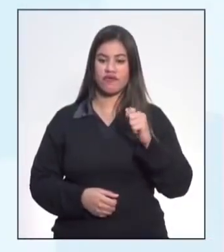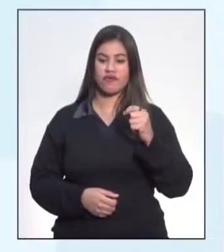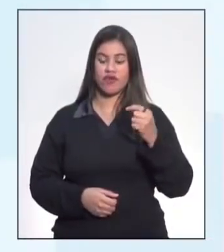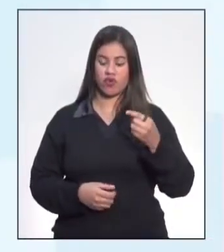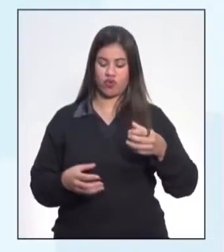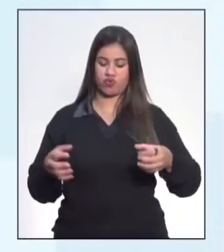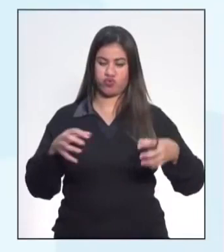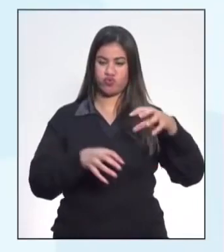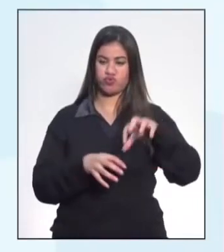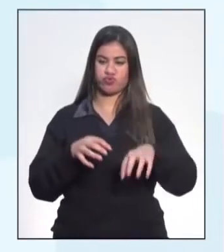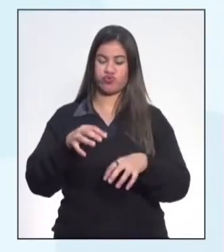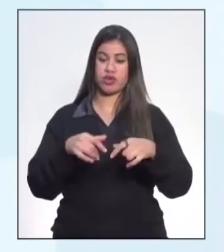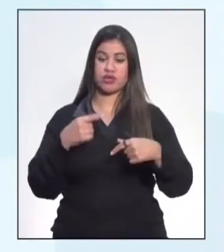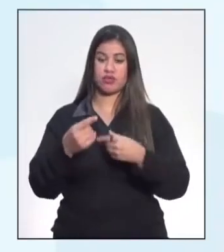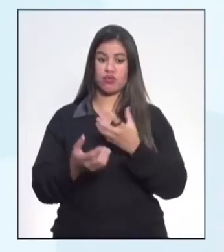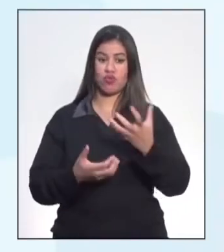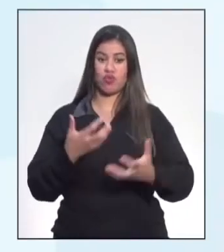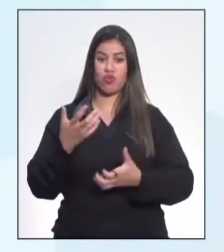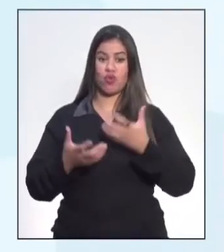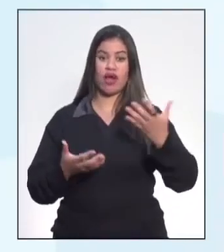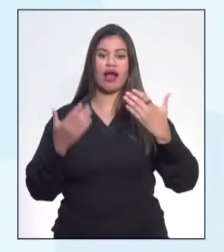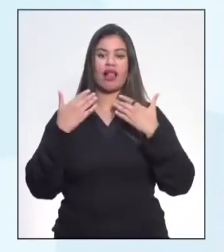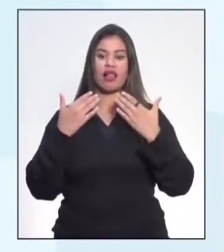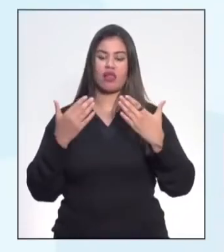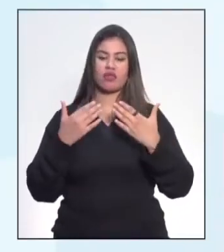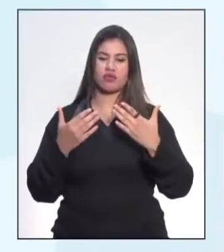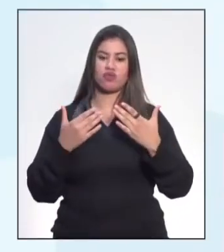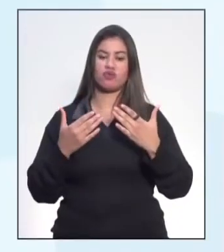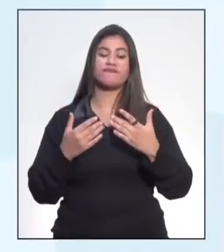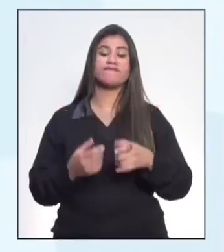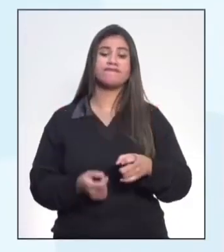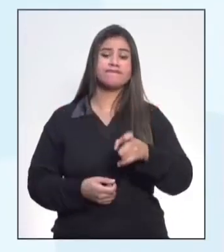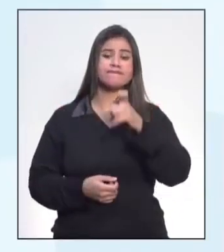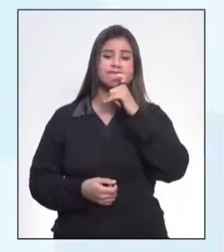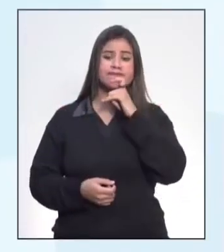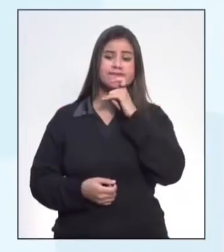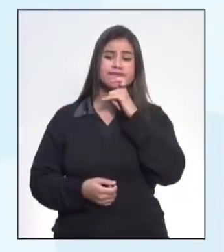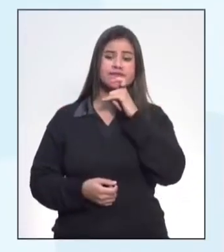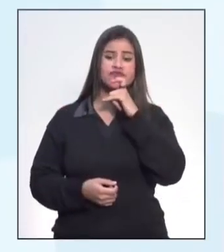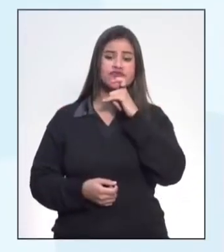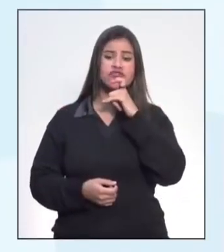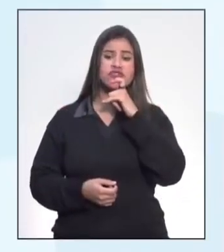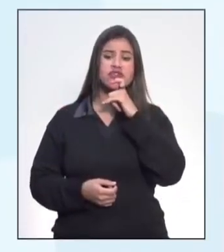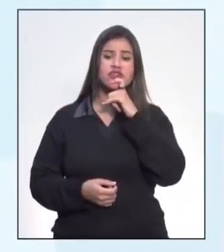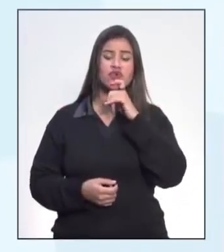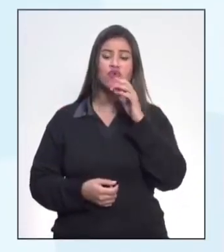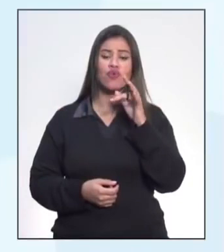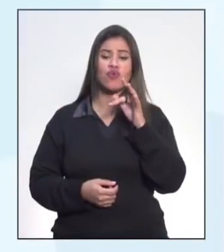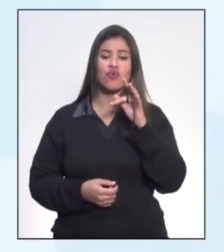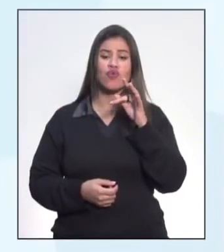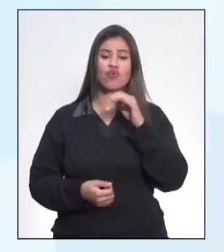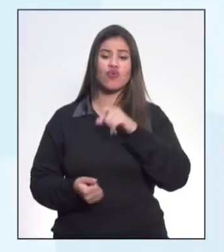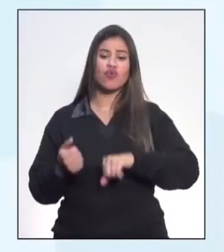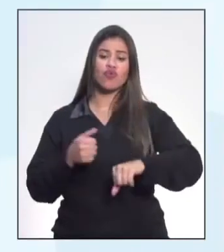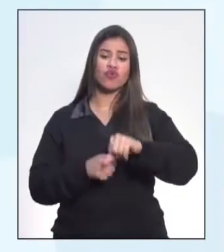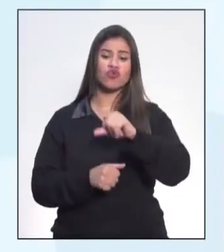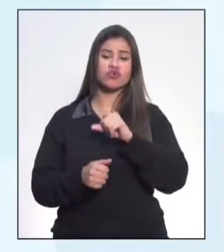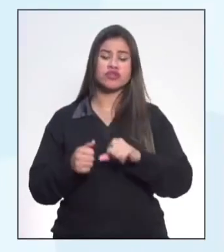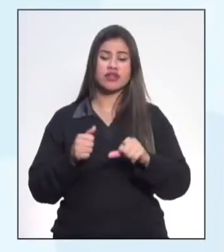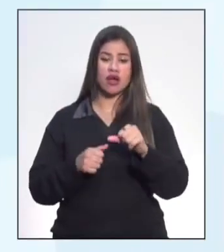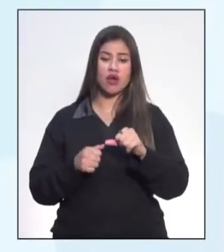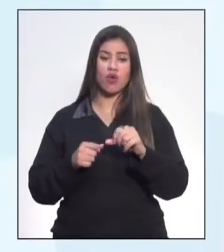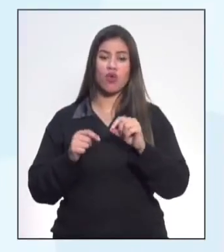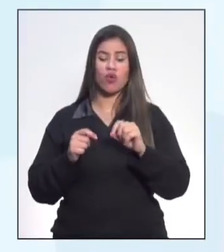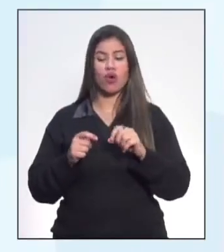vai liberar calor. E o que acontece na fusão do gelo? Para o gelo fundir, o que é a fusão do gelo? É a passagem do